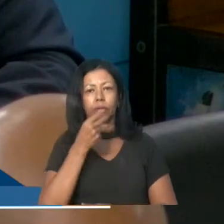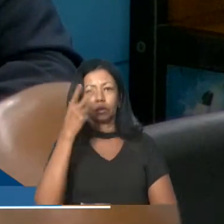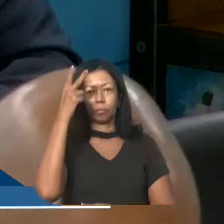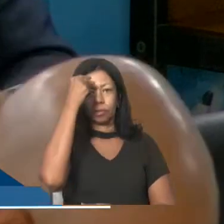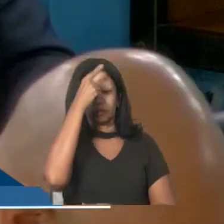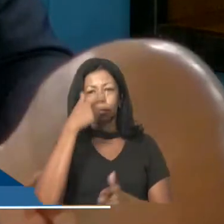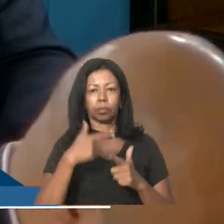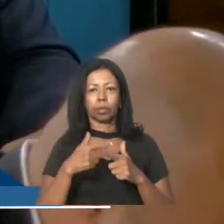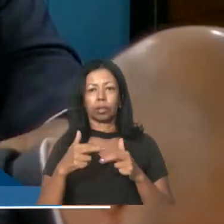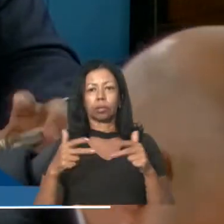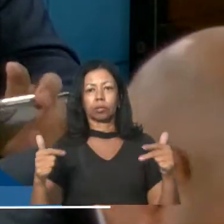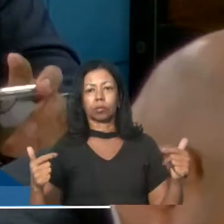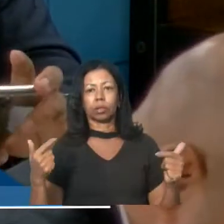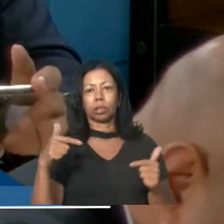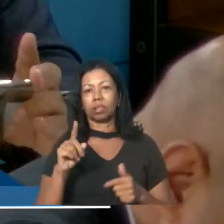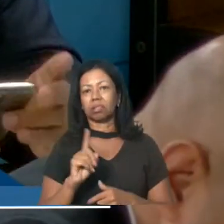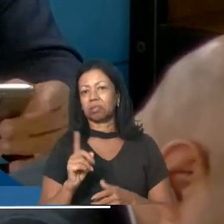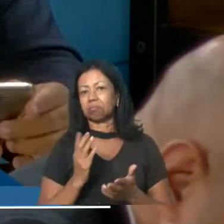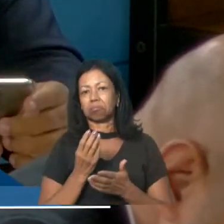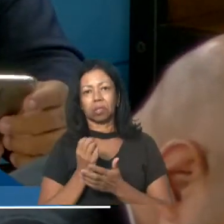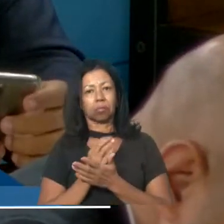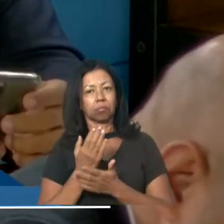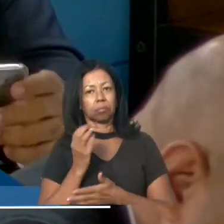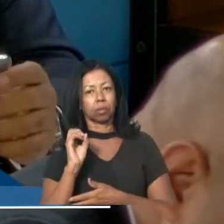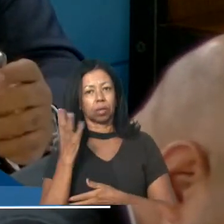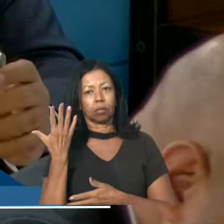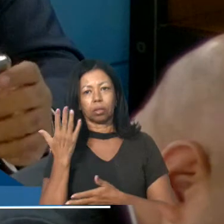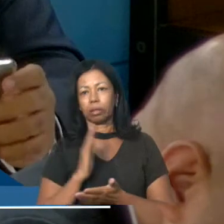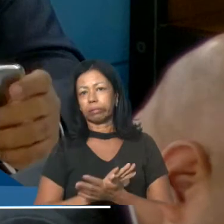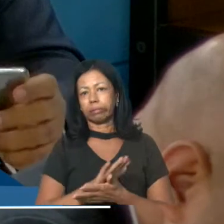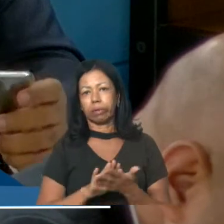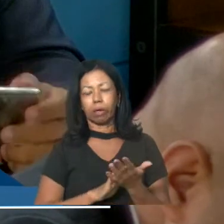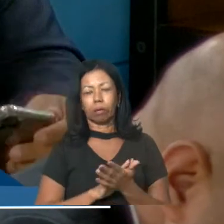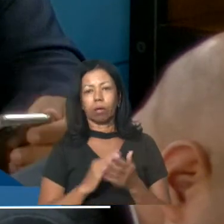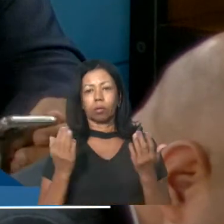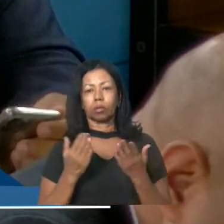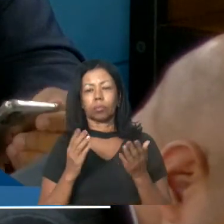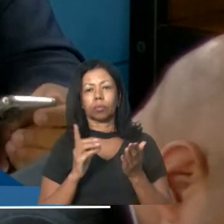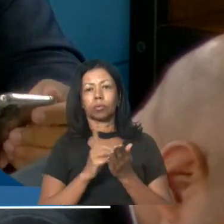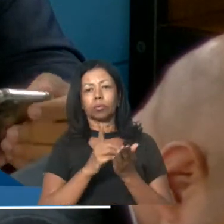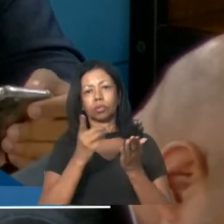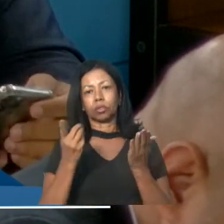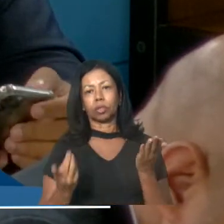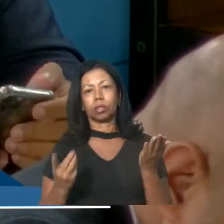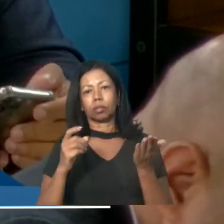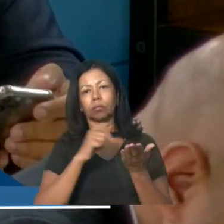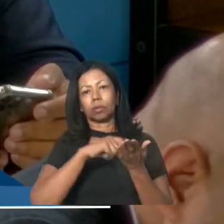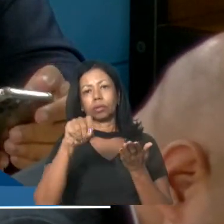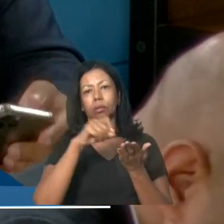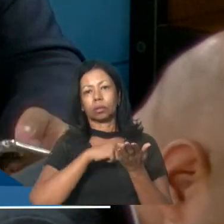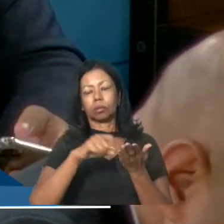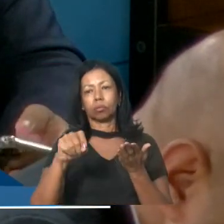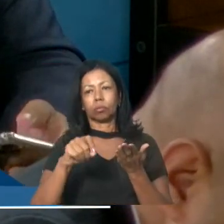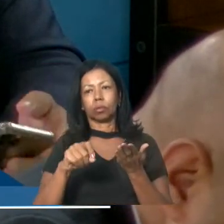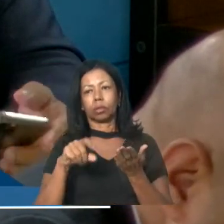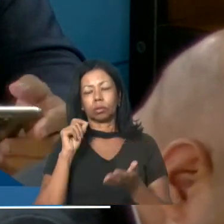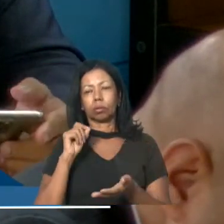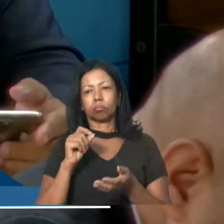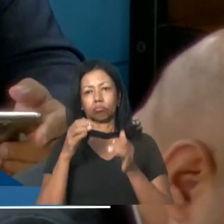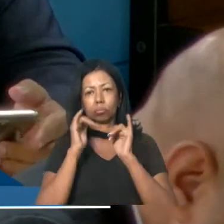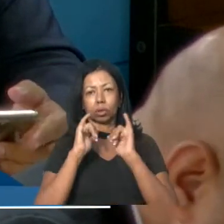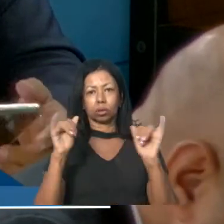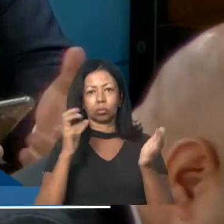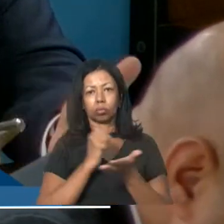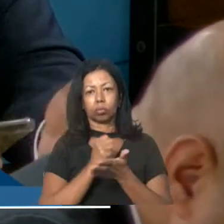as coisas aqui não funcionam. Vamos, hoje mesmo no diário, houve assinatura do, a divulgação